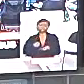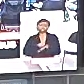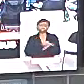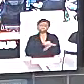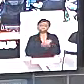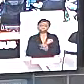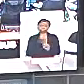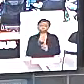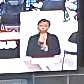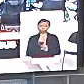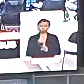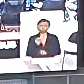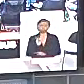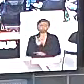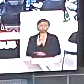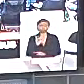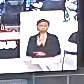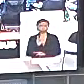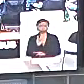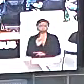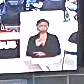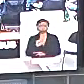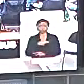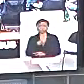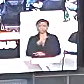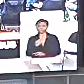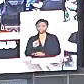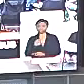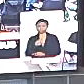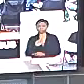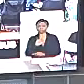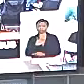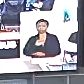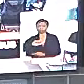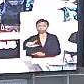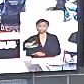Maria José tá ali atrás pessoal quem tá com o